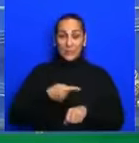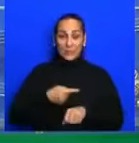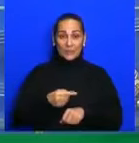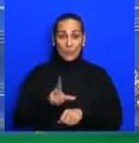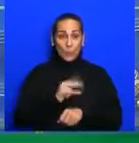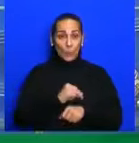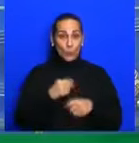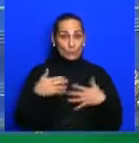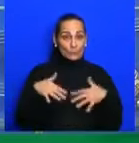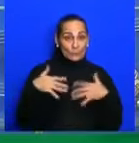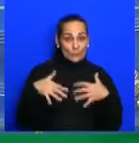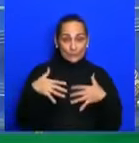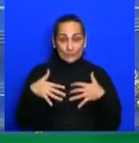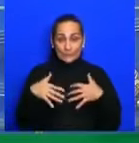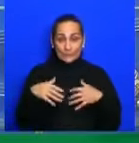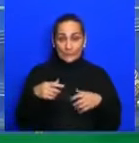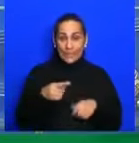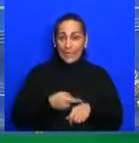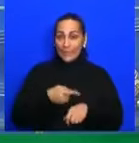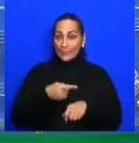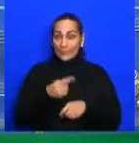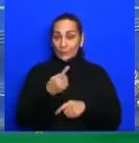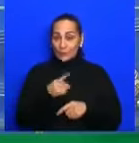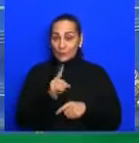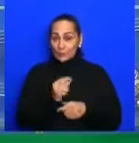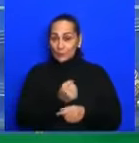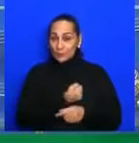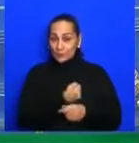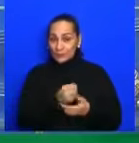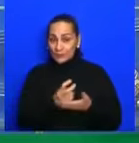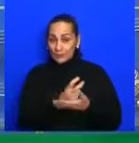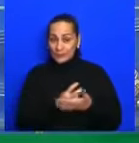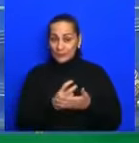hein? Ai, ai, ai, agora é a última dezena da quina.